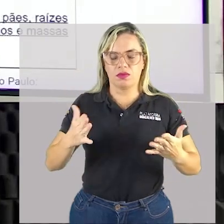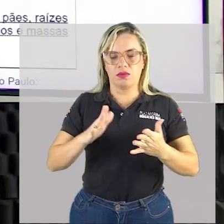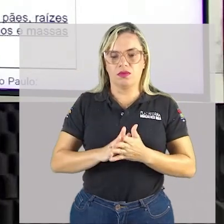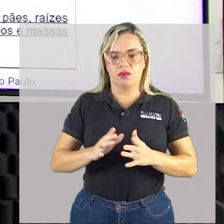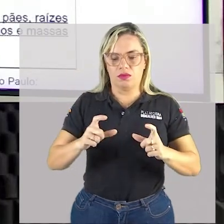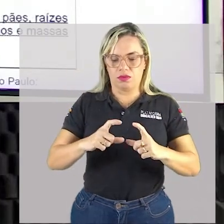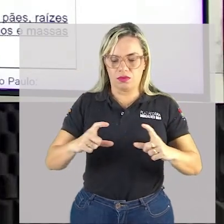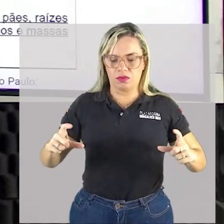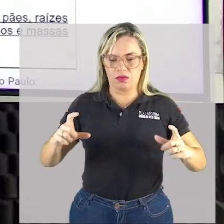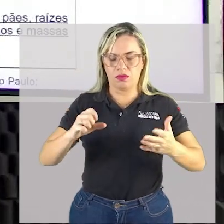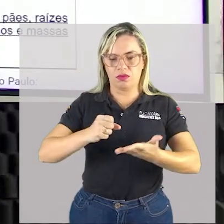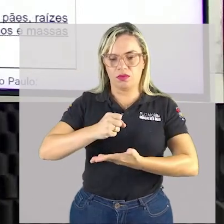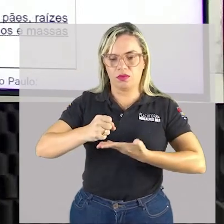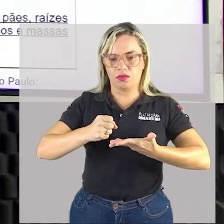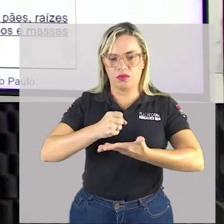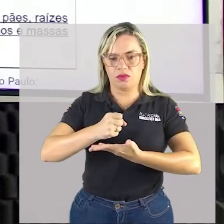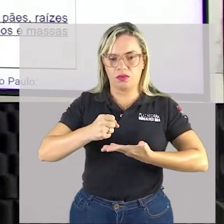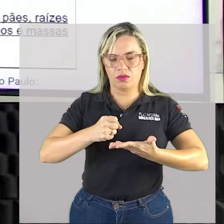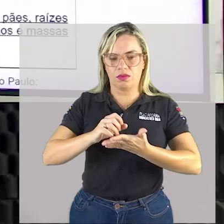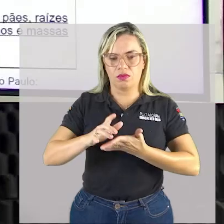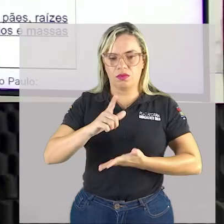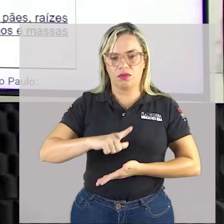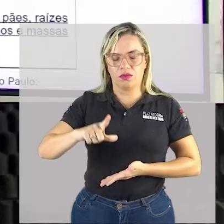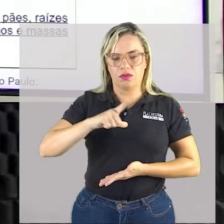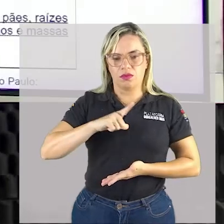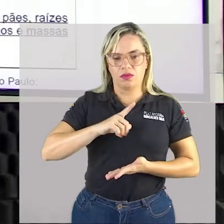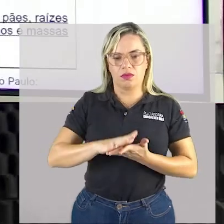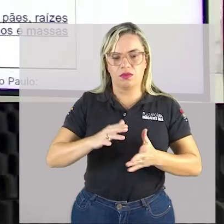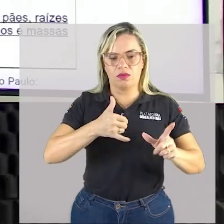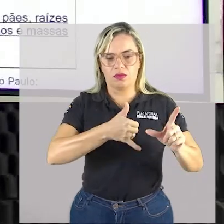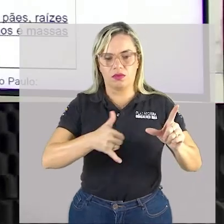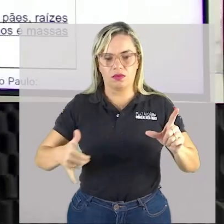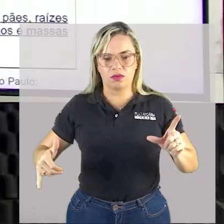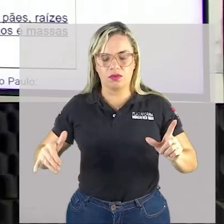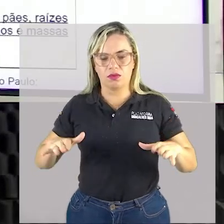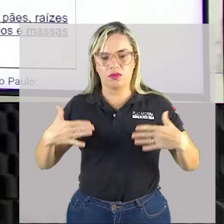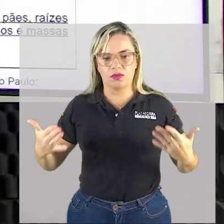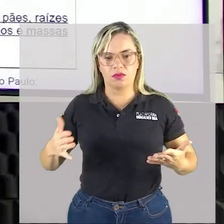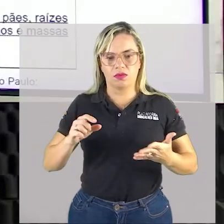1, que teria muito lipídio e muito